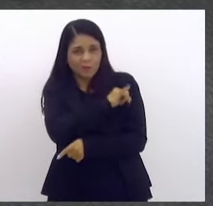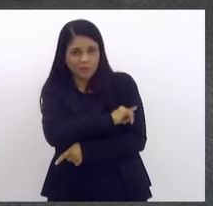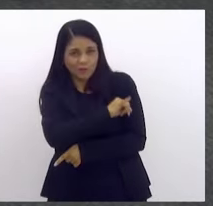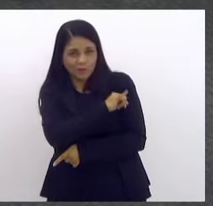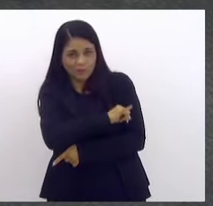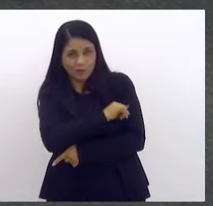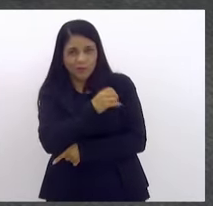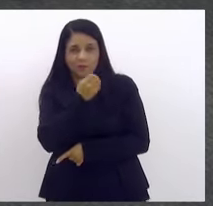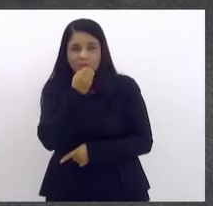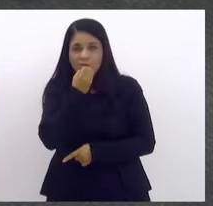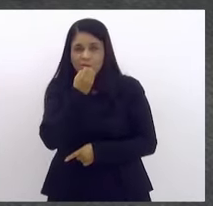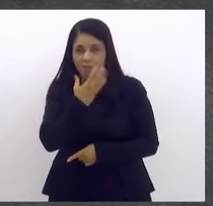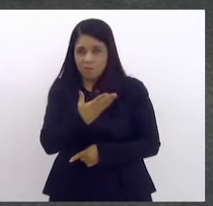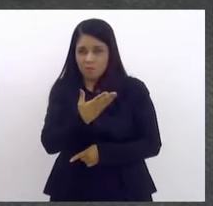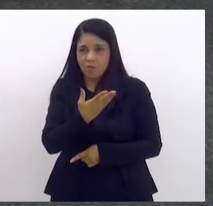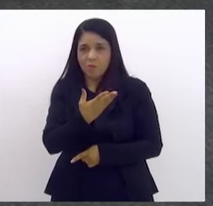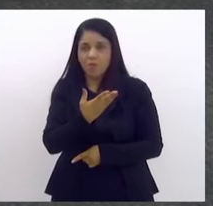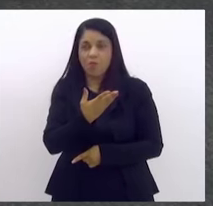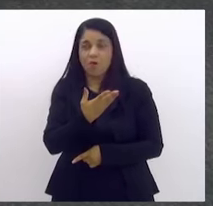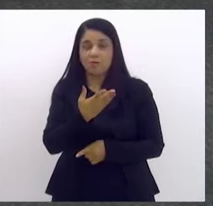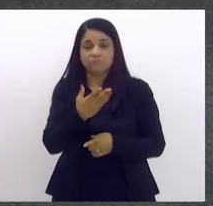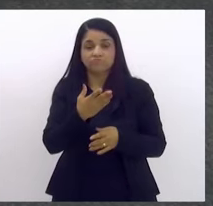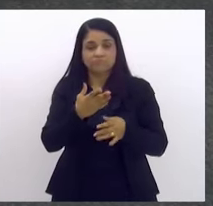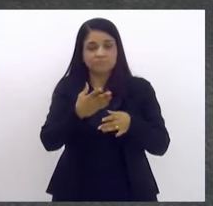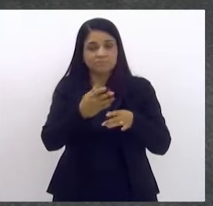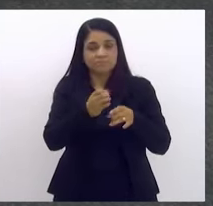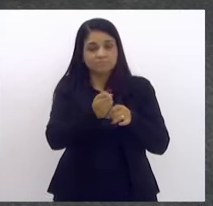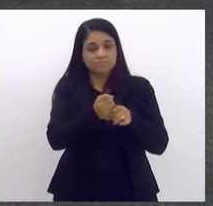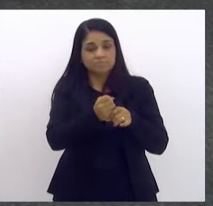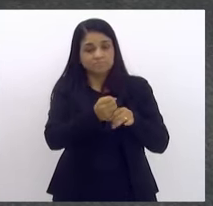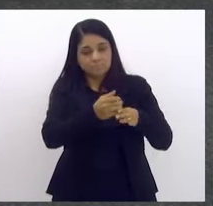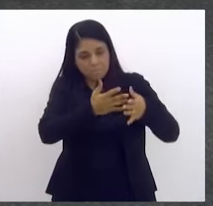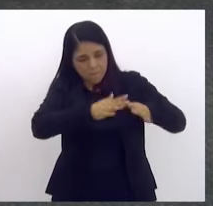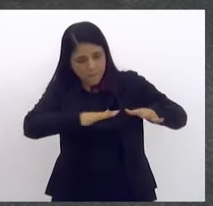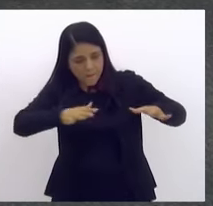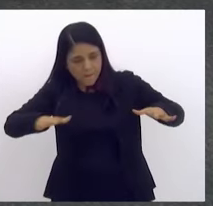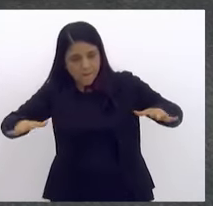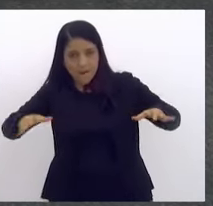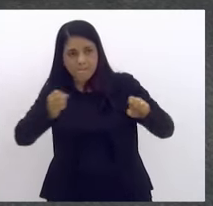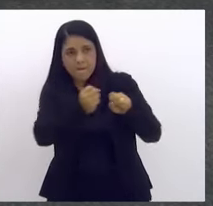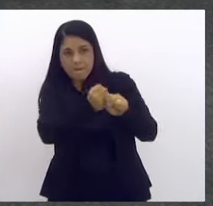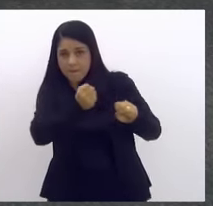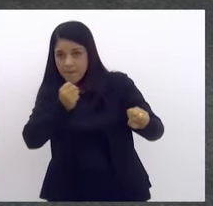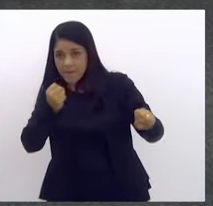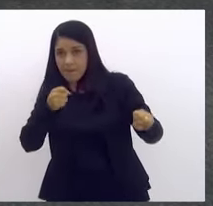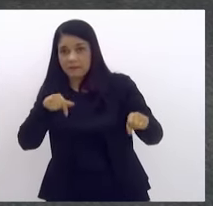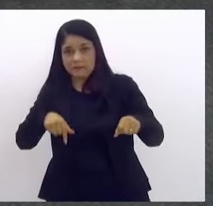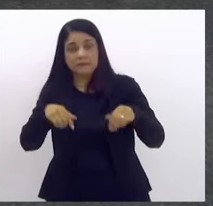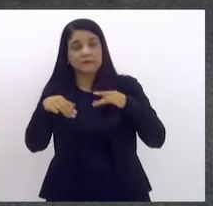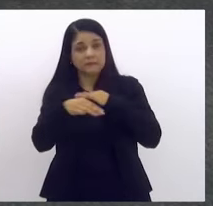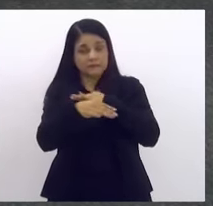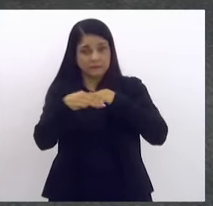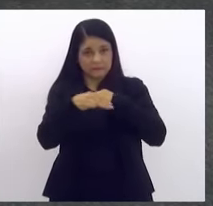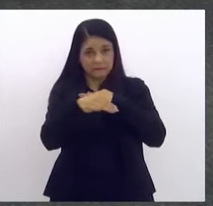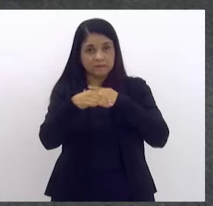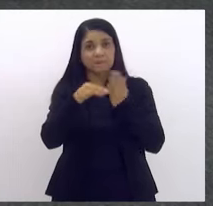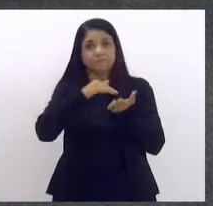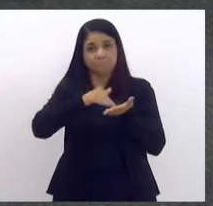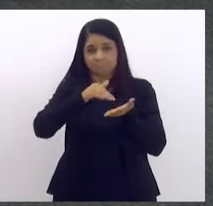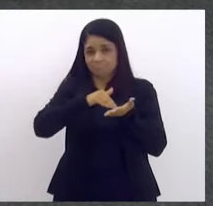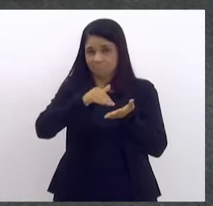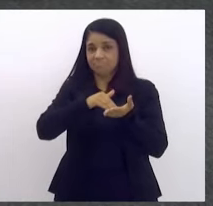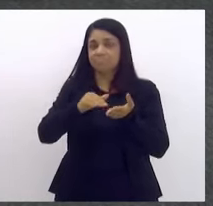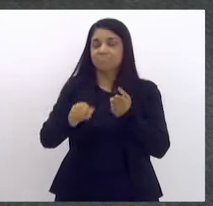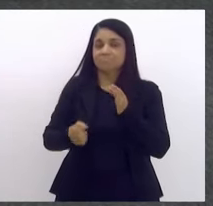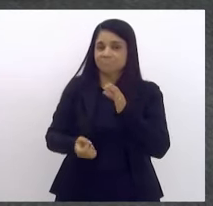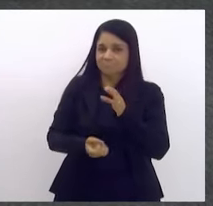tem uma boa margem do seu território no litoral, que a gente tem aqui uma Secretaria da Economia do Mar. O que